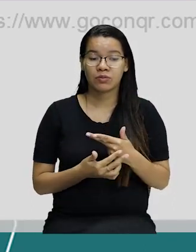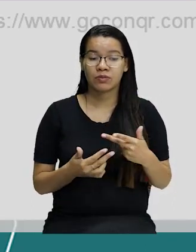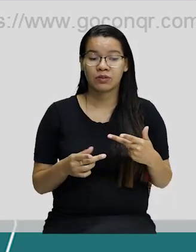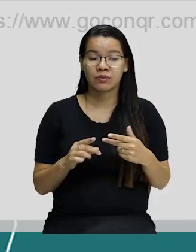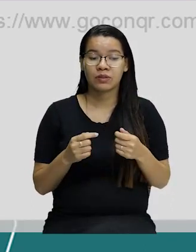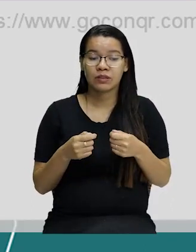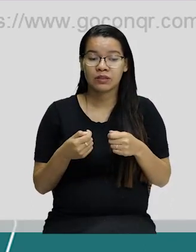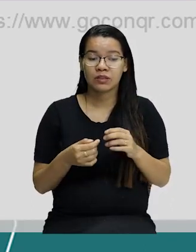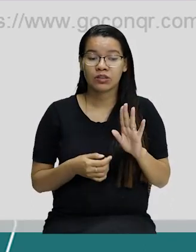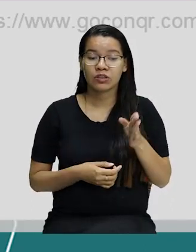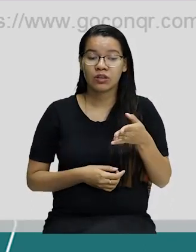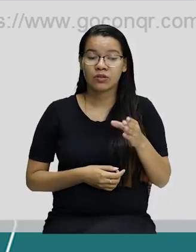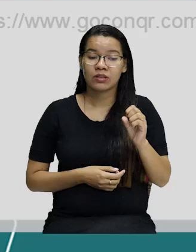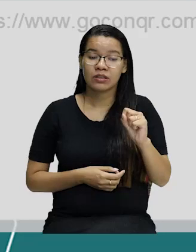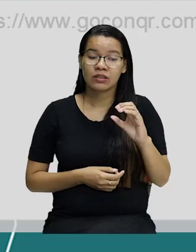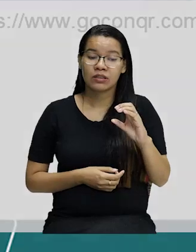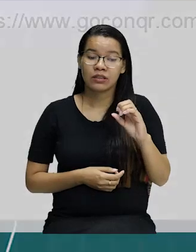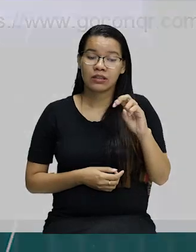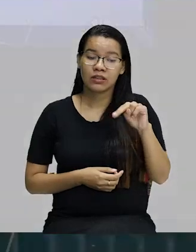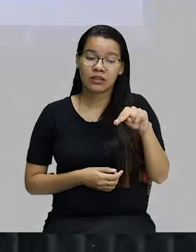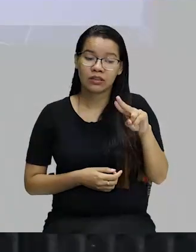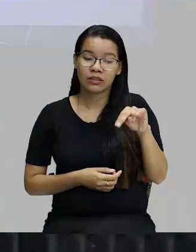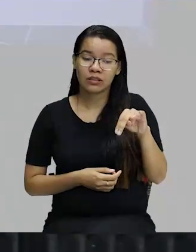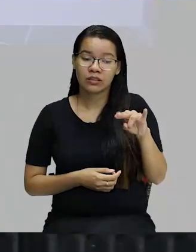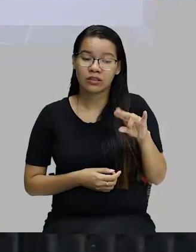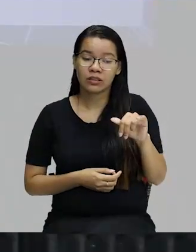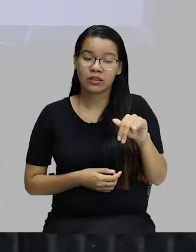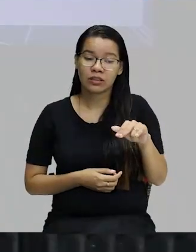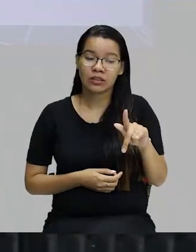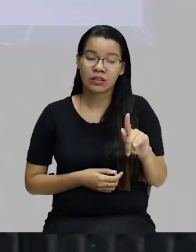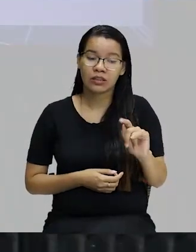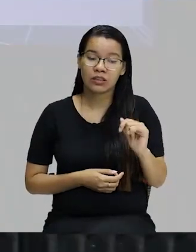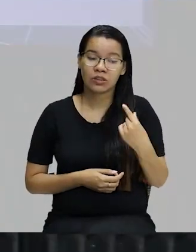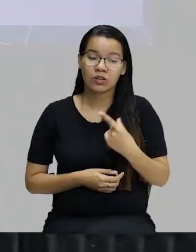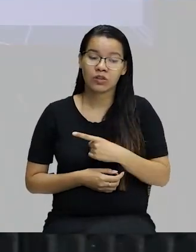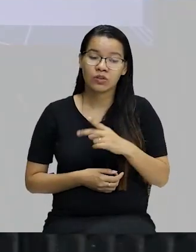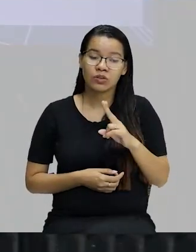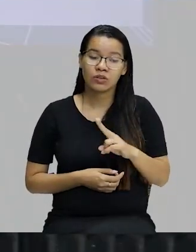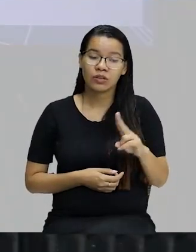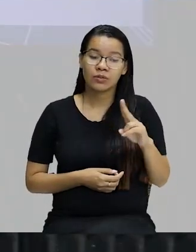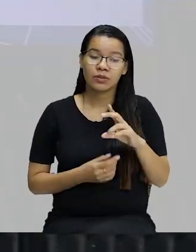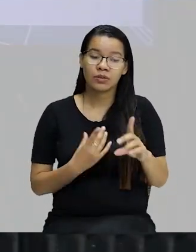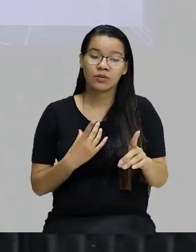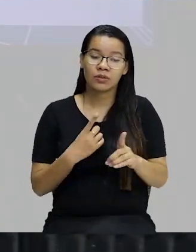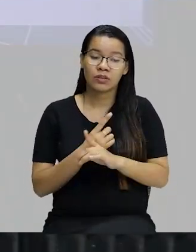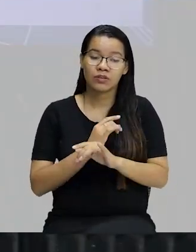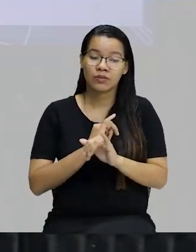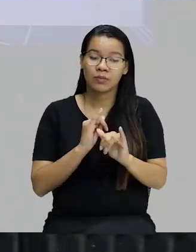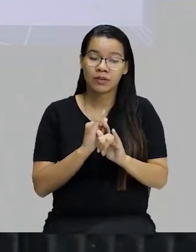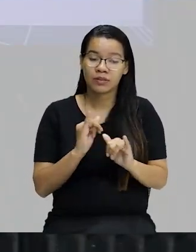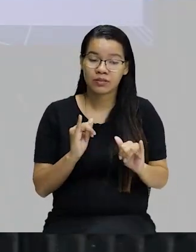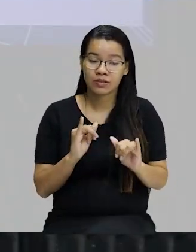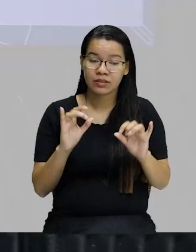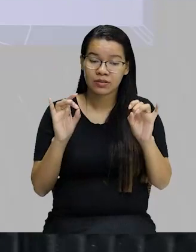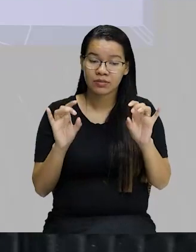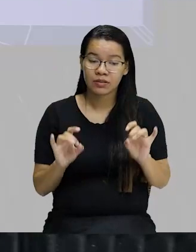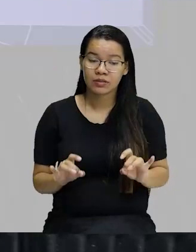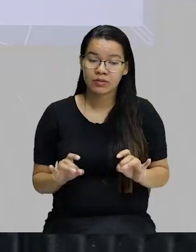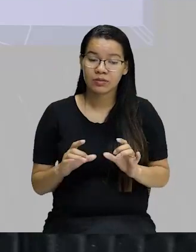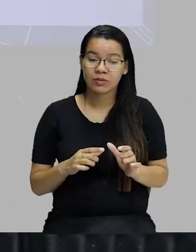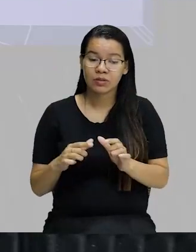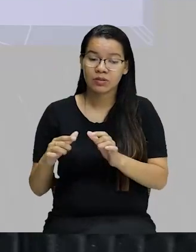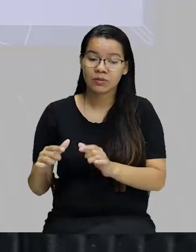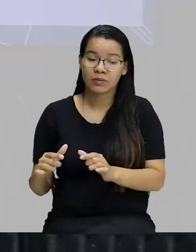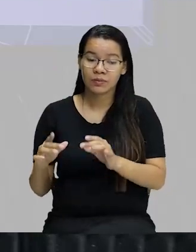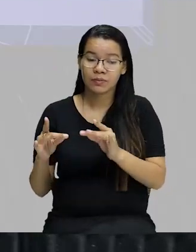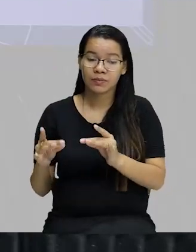achar informações em particular ou informações específicas a partir de uma localização detalhada. Então,